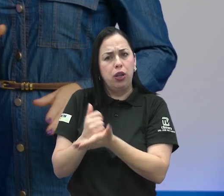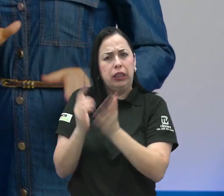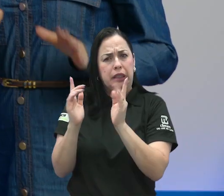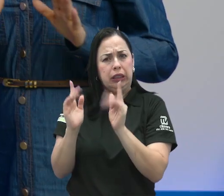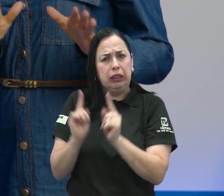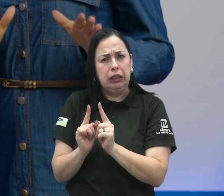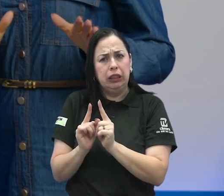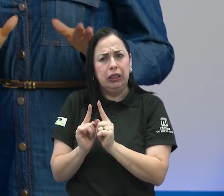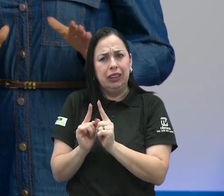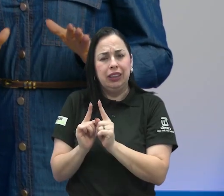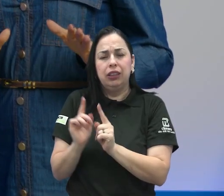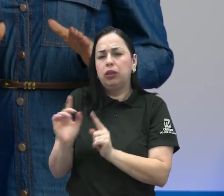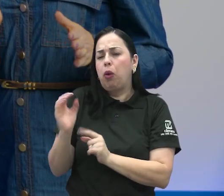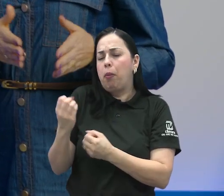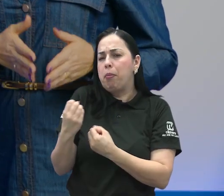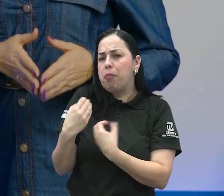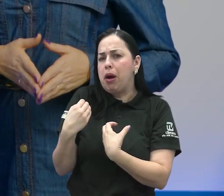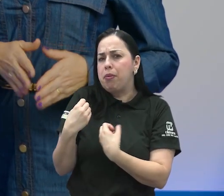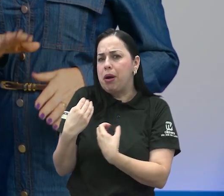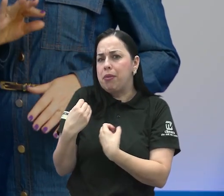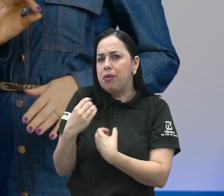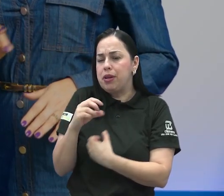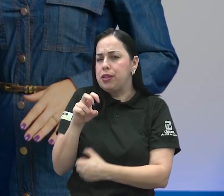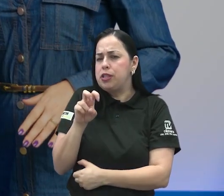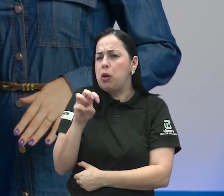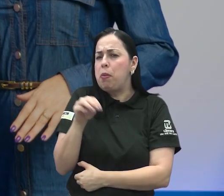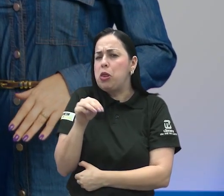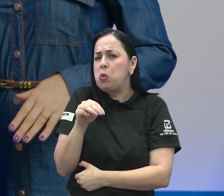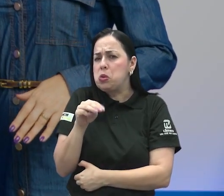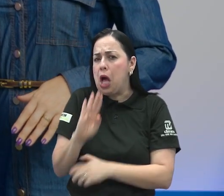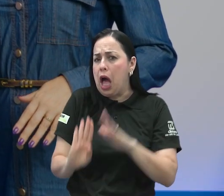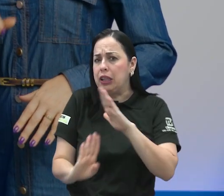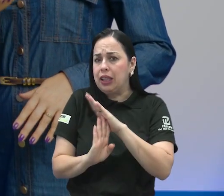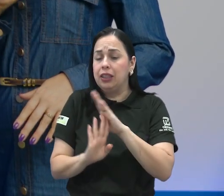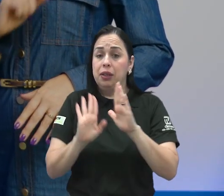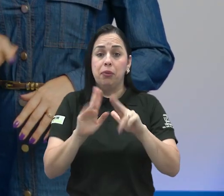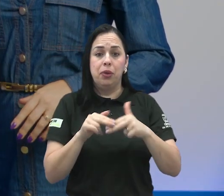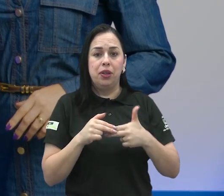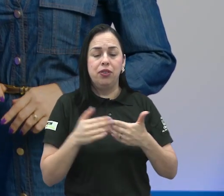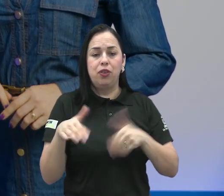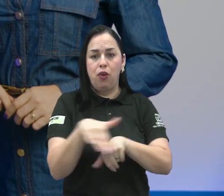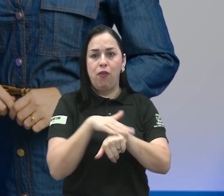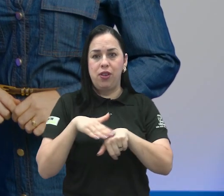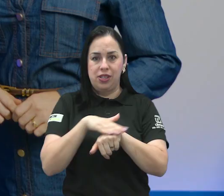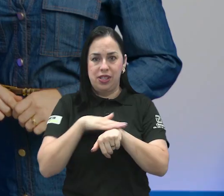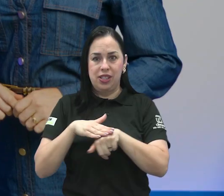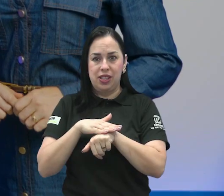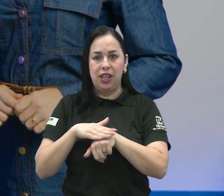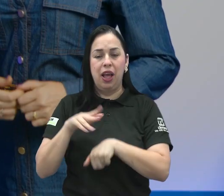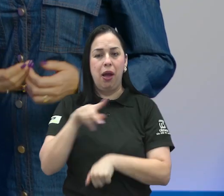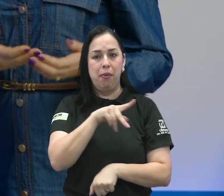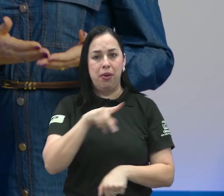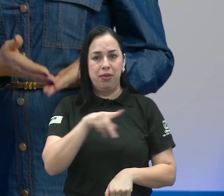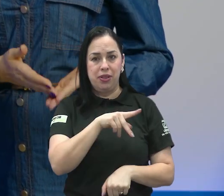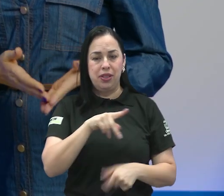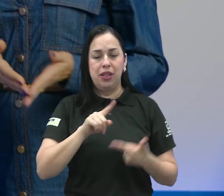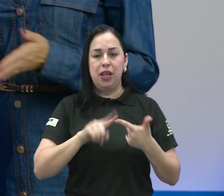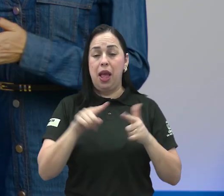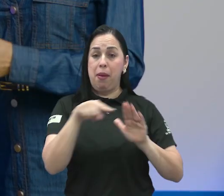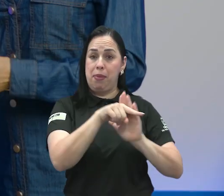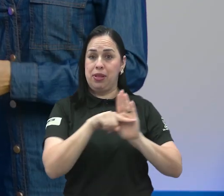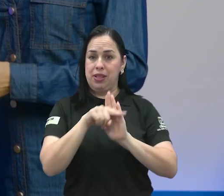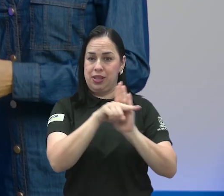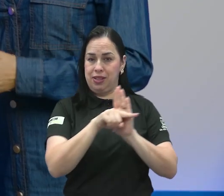jogos, geralmente em pílulas de conhecimento com menos de 5 minutos. Sobre este assunto, nós conversamos com a educadora